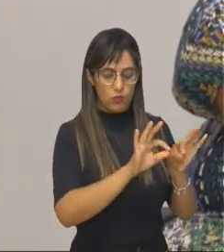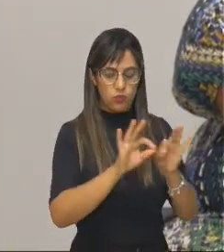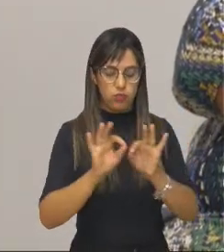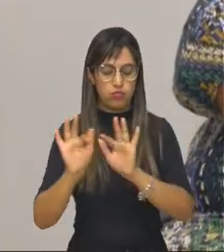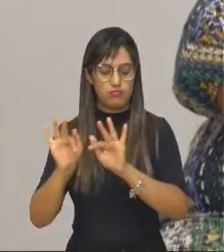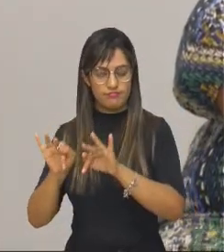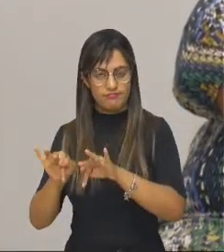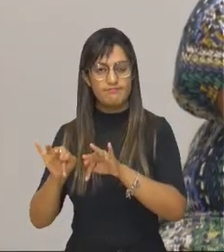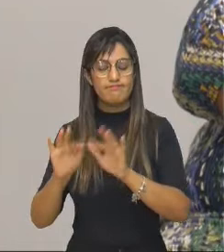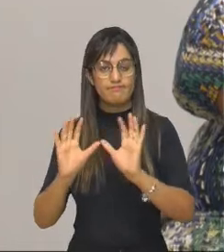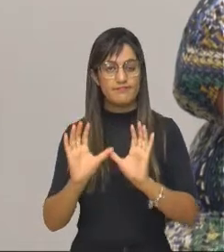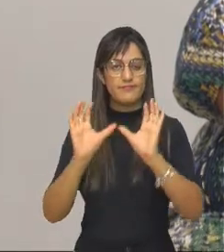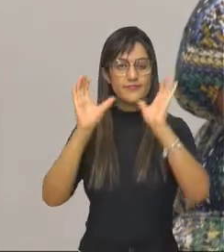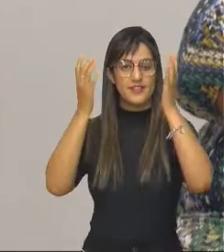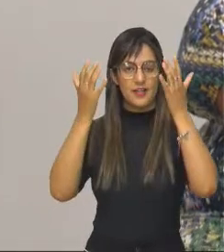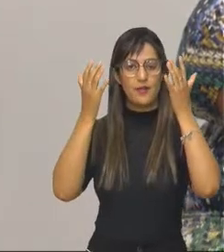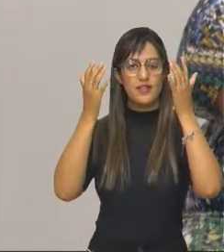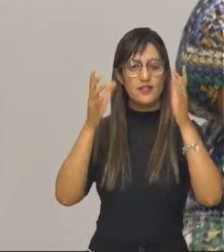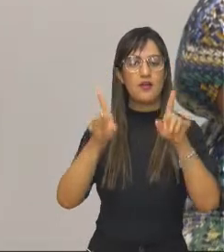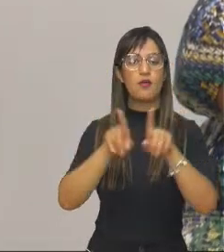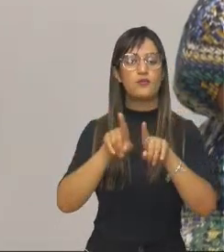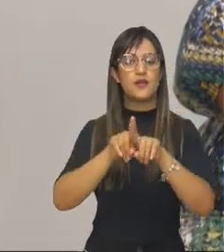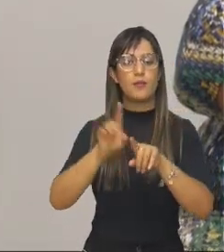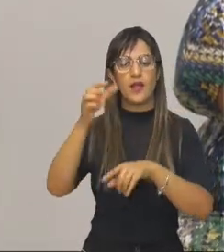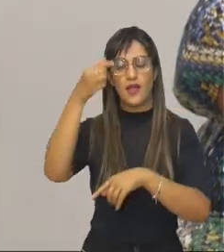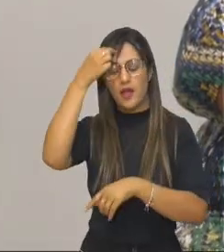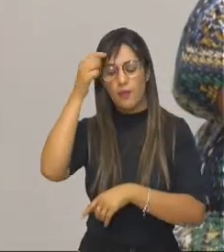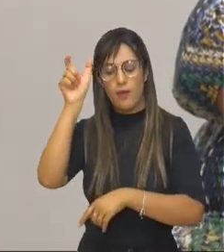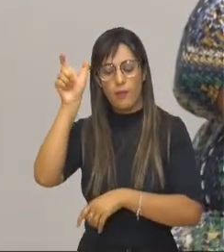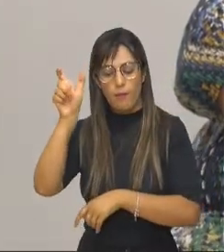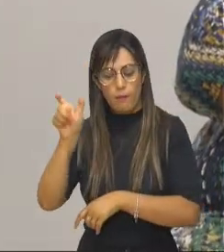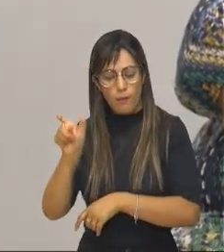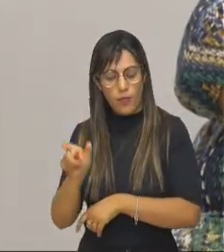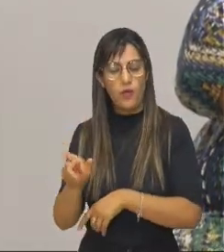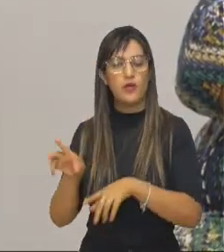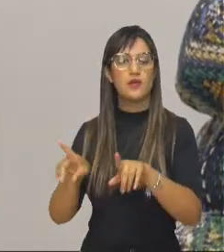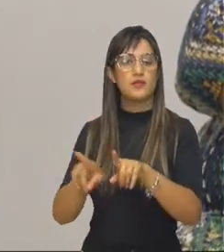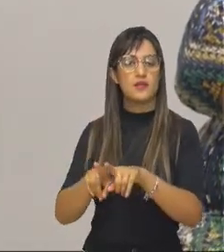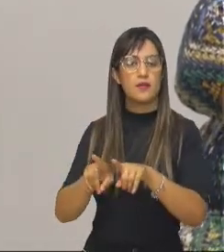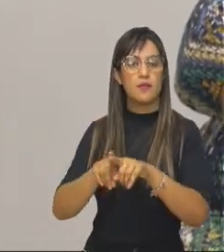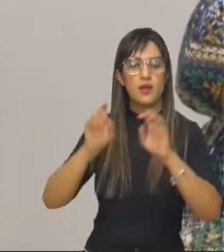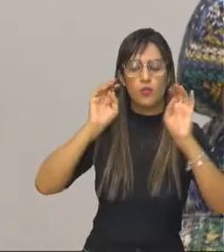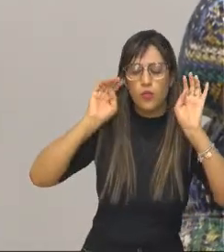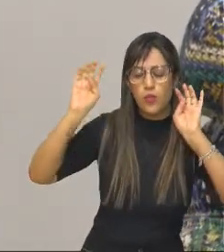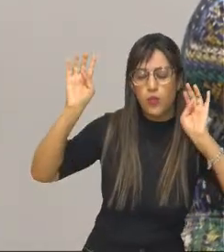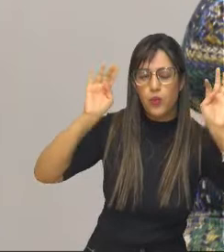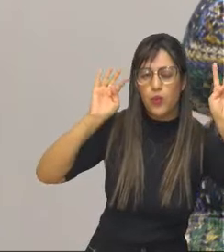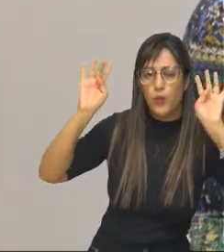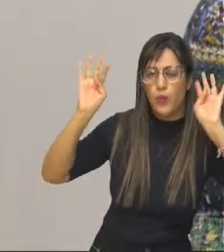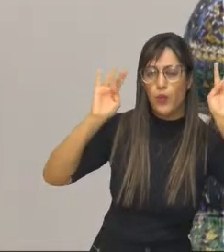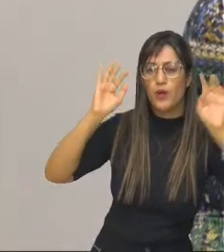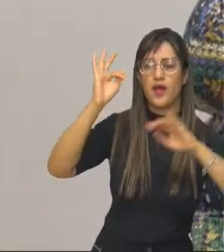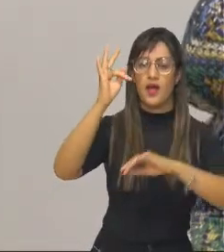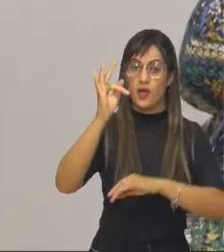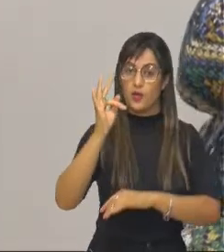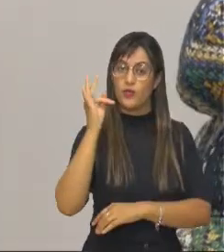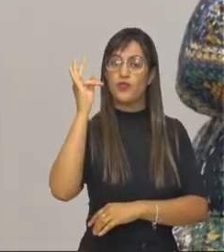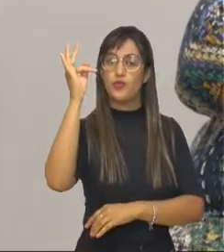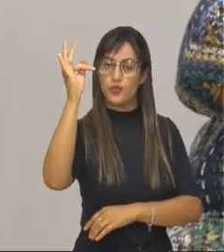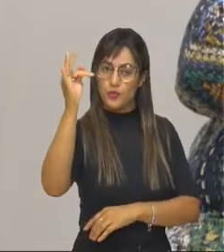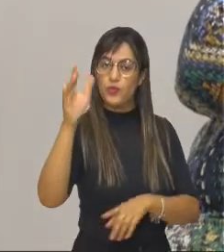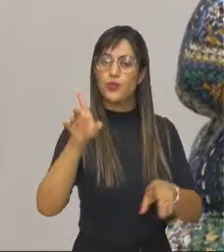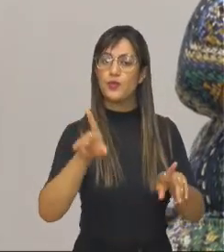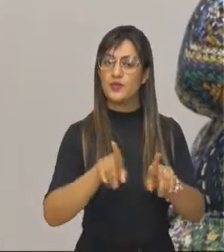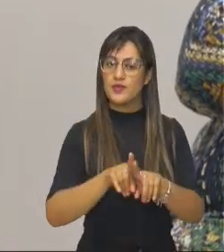celebração também, é inevitável celebrar a memória, mas também, celebrando a memória, celebrar o imaginário de um futuro a vir, né, celebrar esse